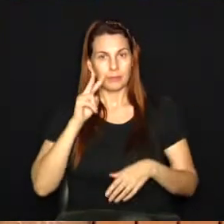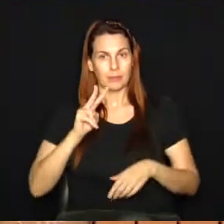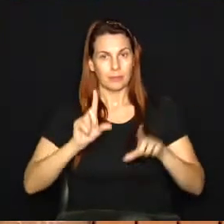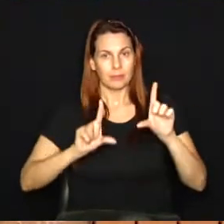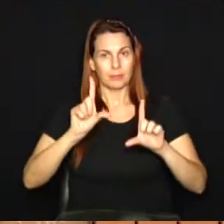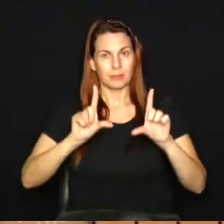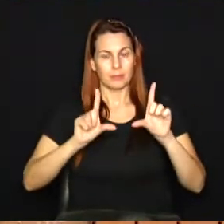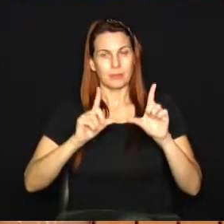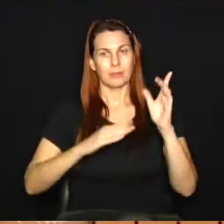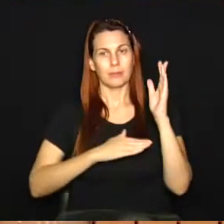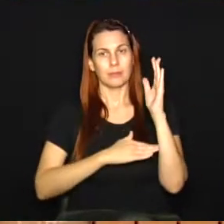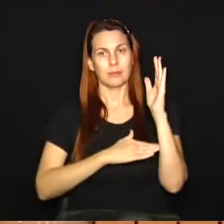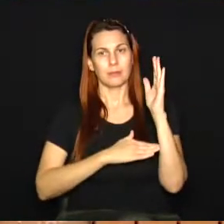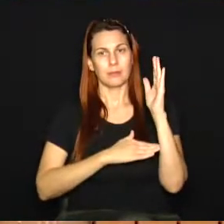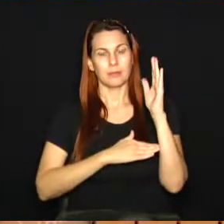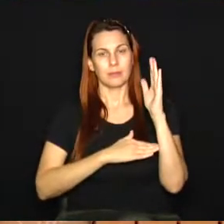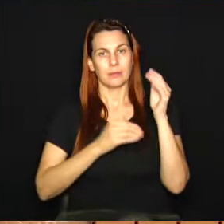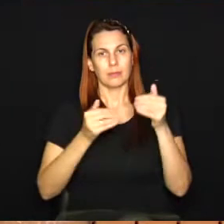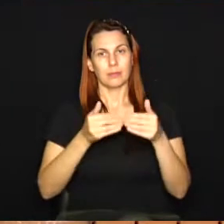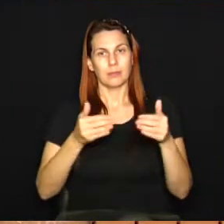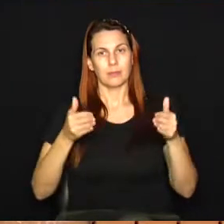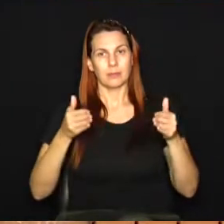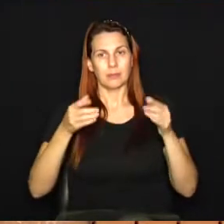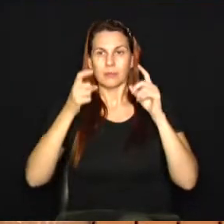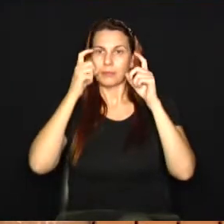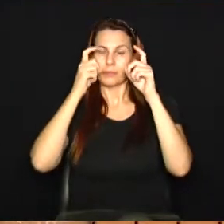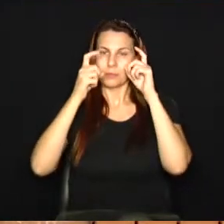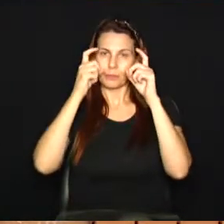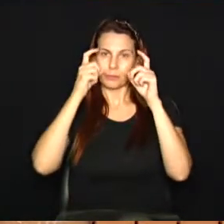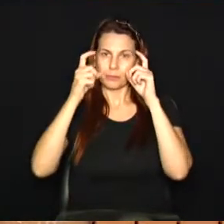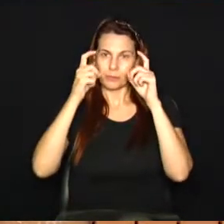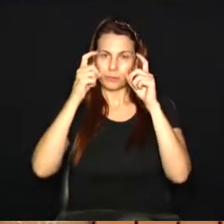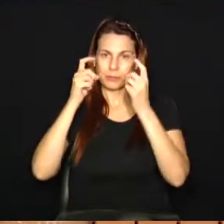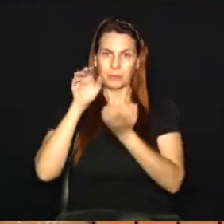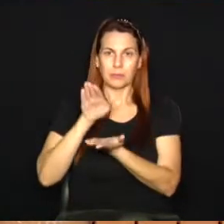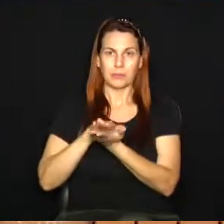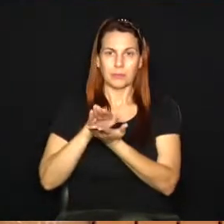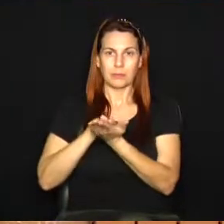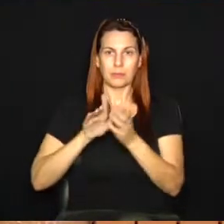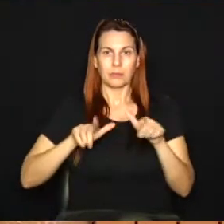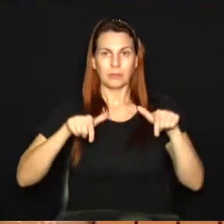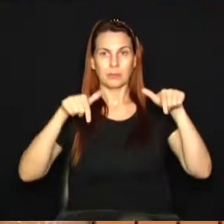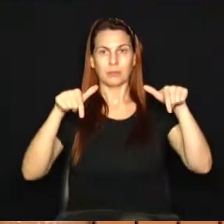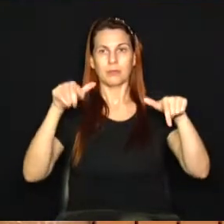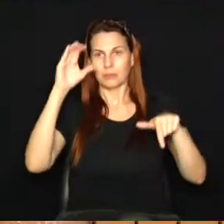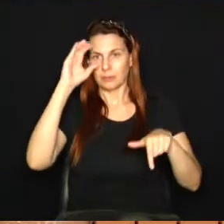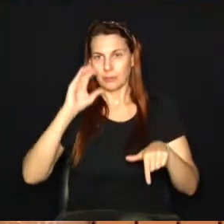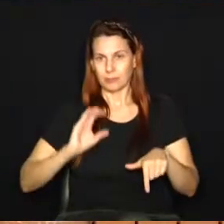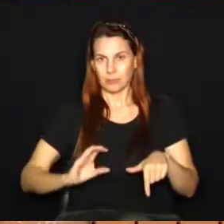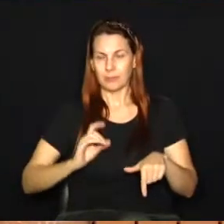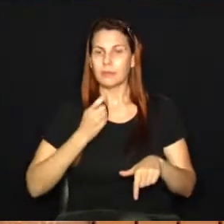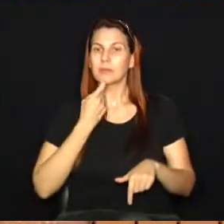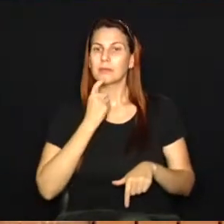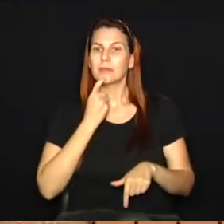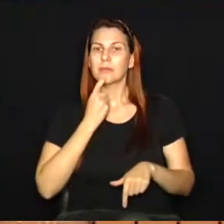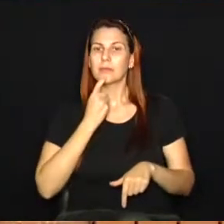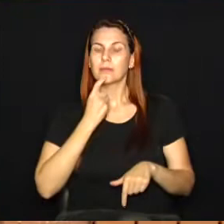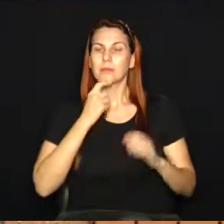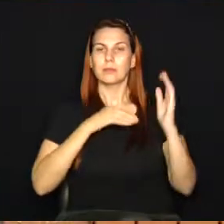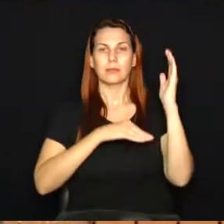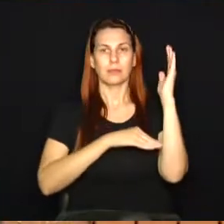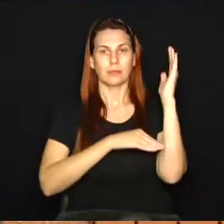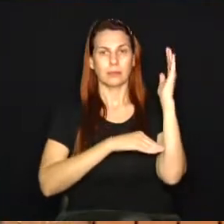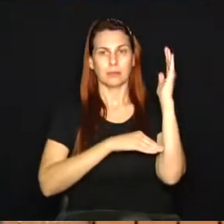Eu declaro aberta essa presente reunião solene de entrega de título de cidadão campineiro pela Câmara Municipal